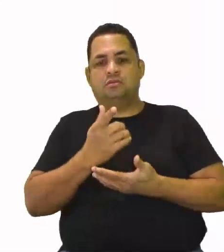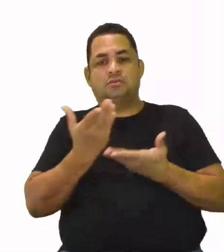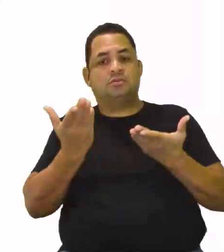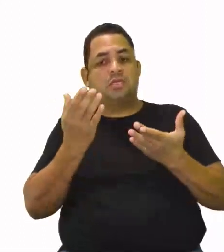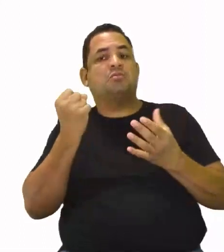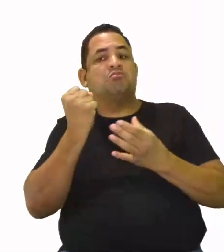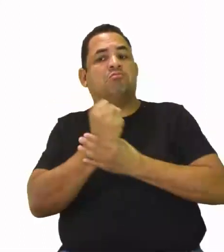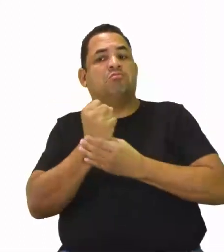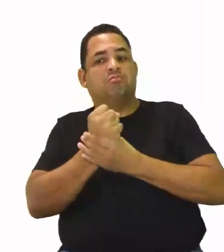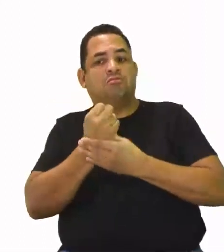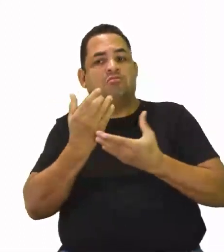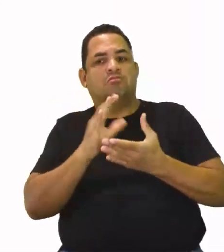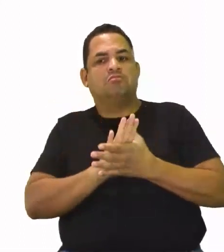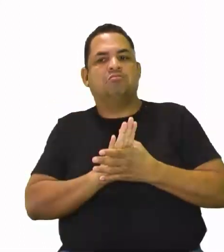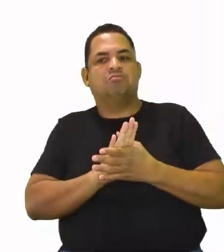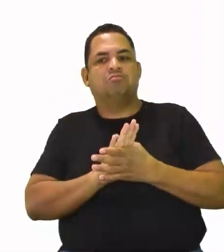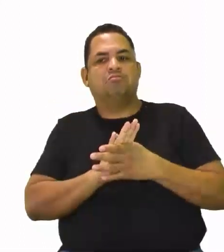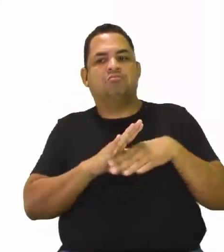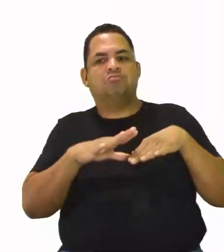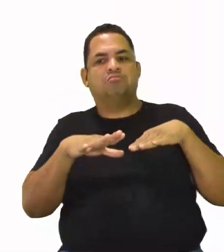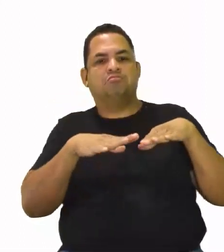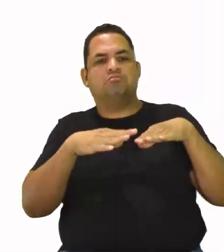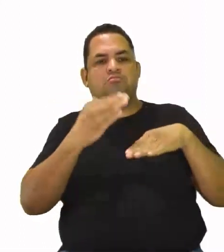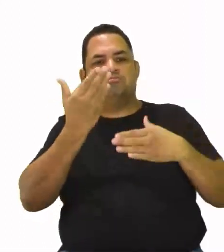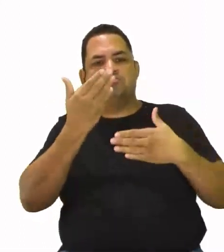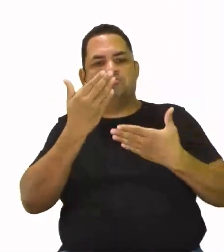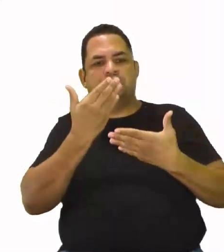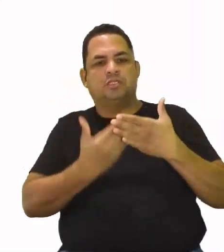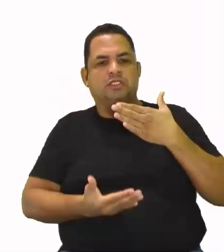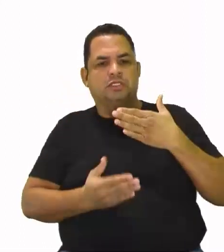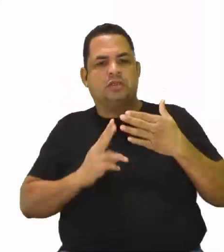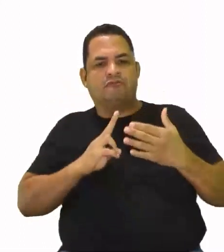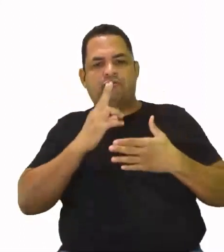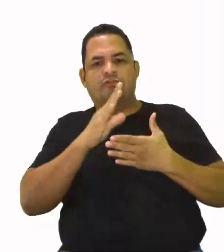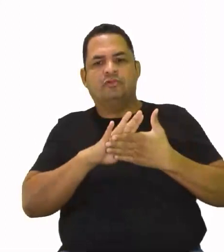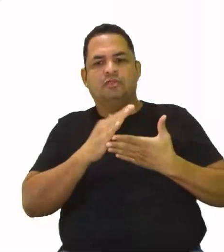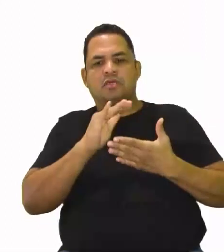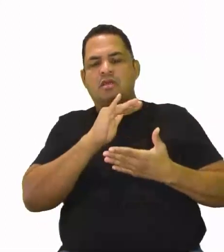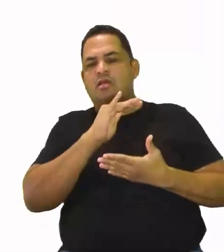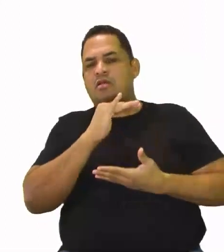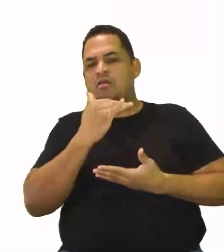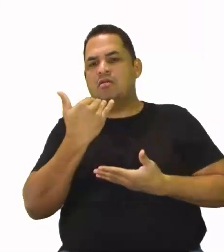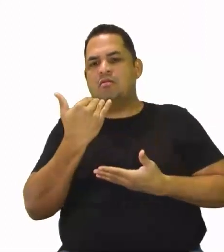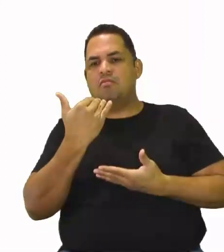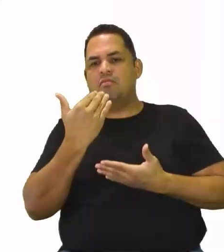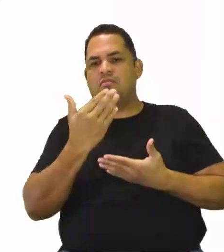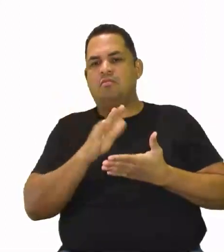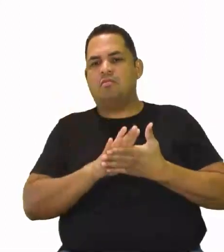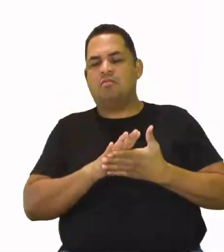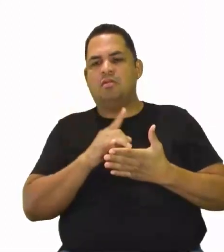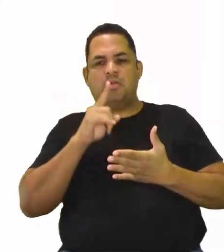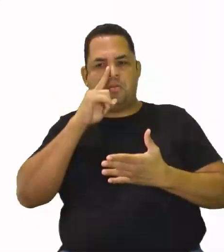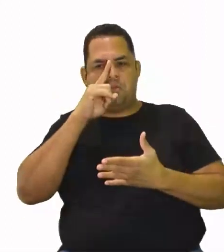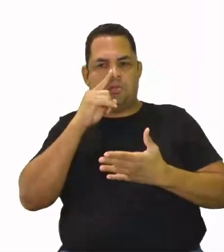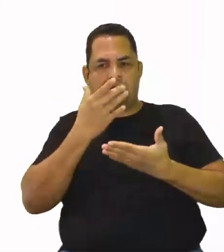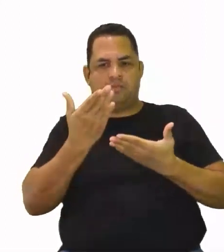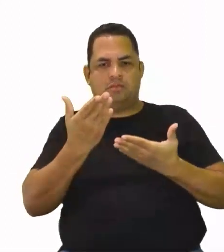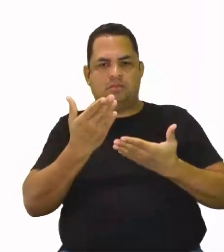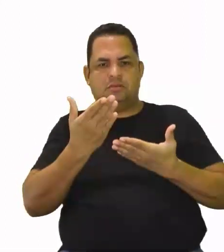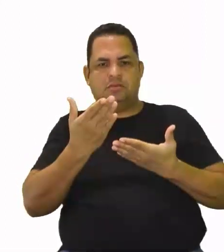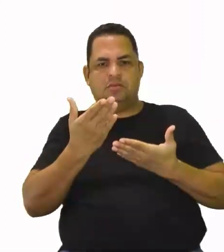que garantia a desmobilização dessas forças e o extermínio desse perigo à sociedade